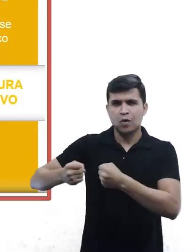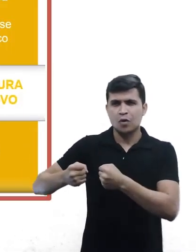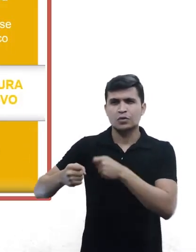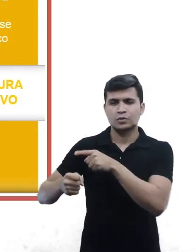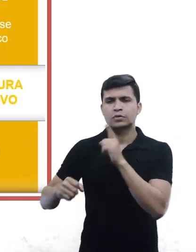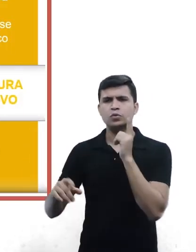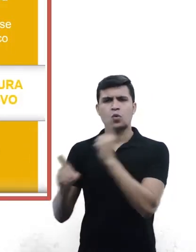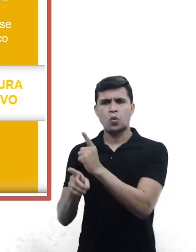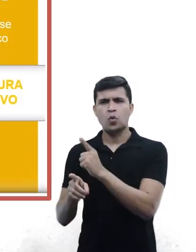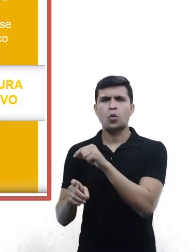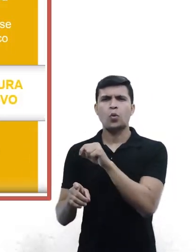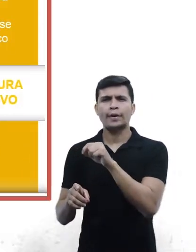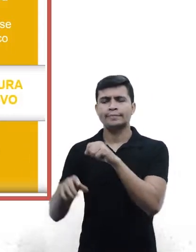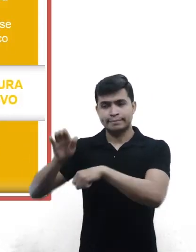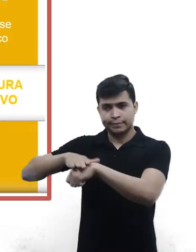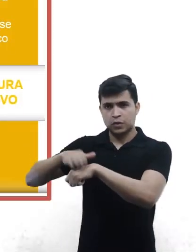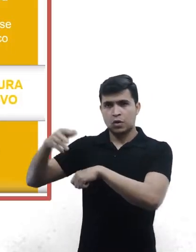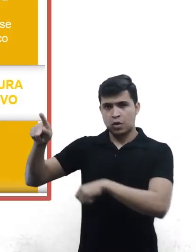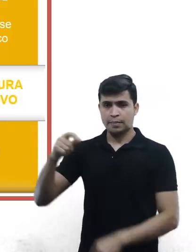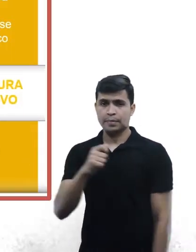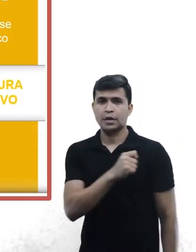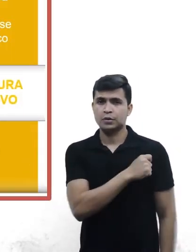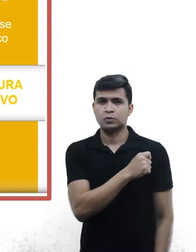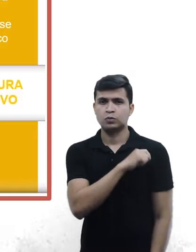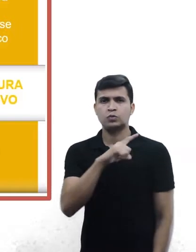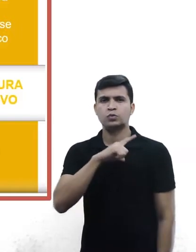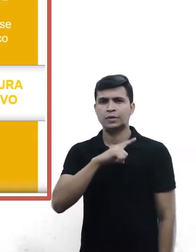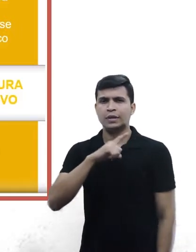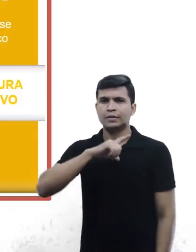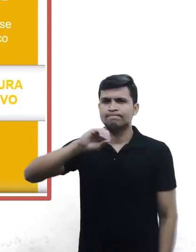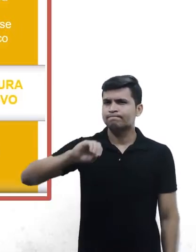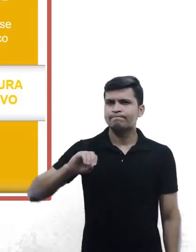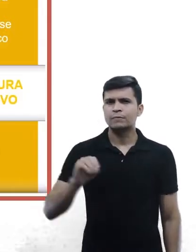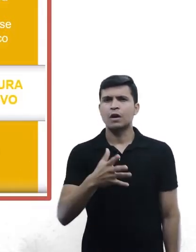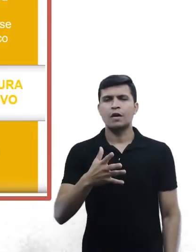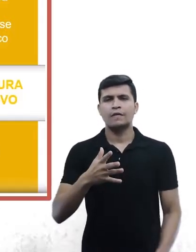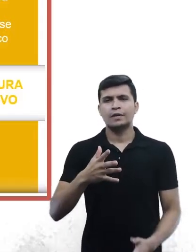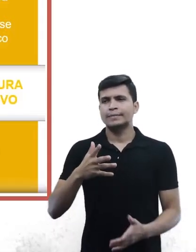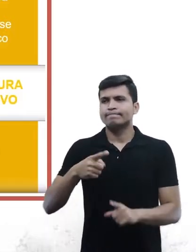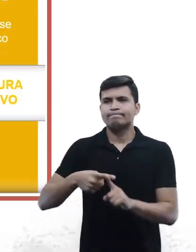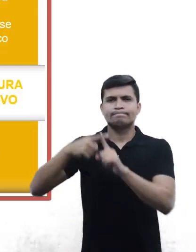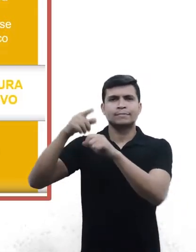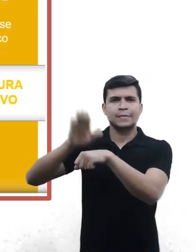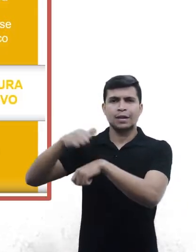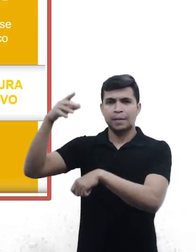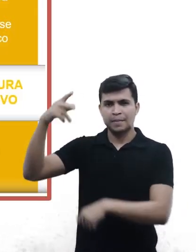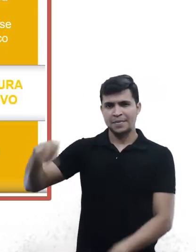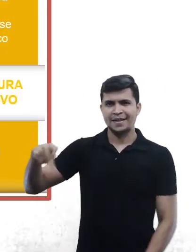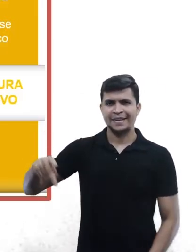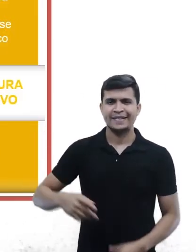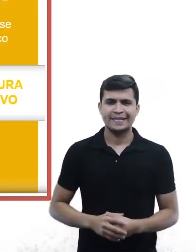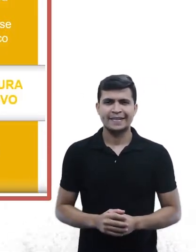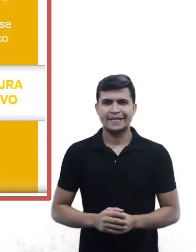seus esforços sejam identificados pelo próprio estudante como contribuições originais e satisfatórias para ele